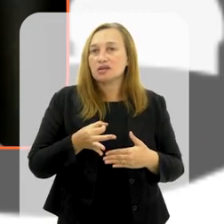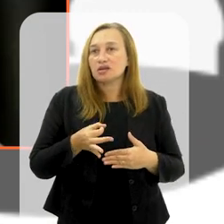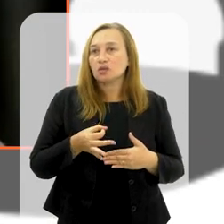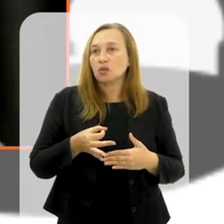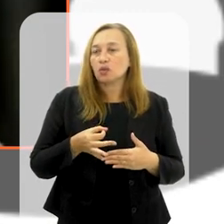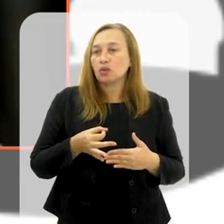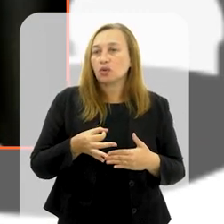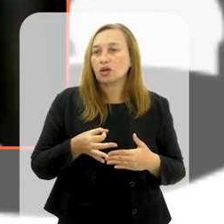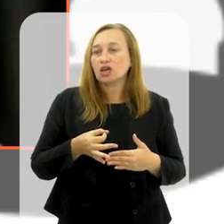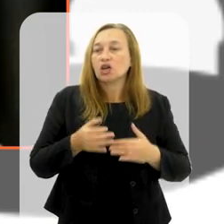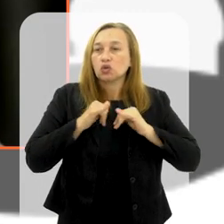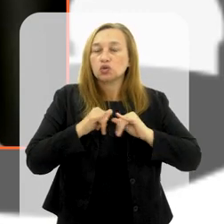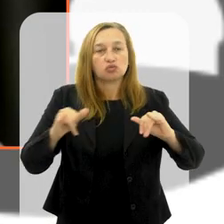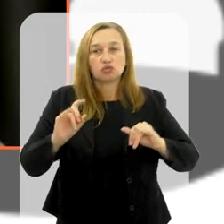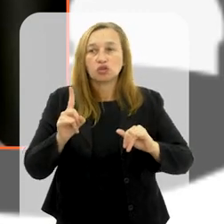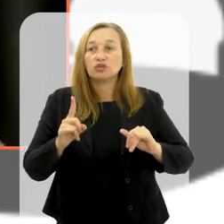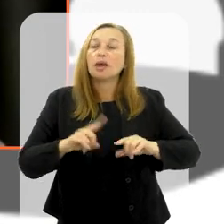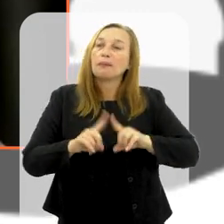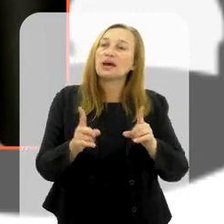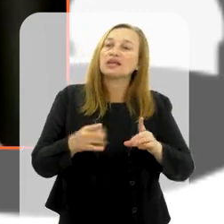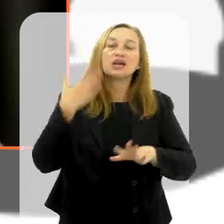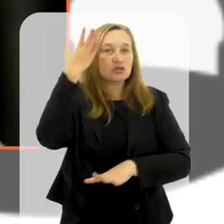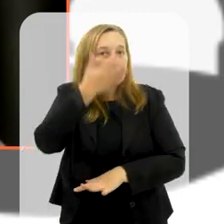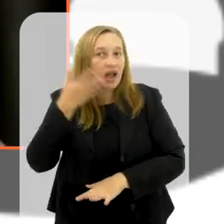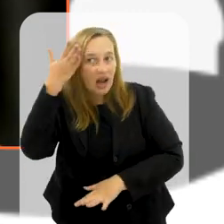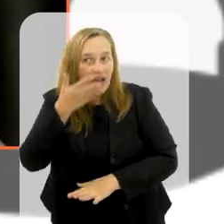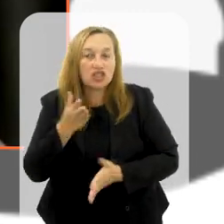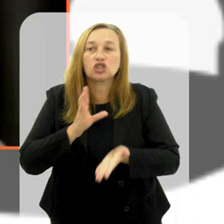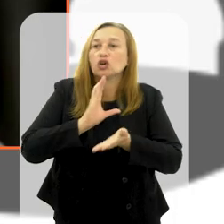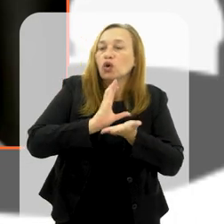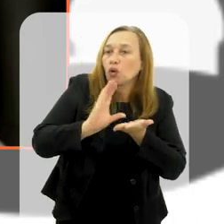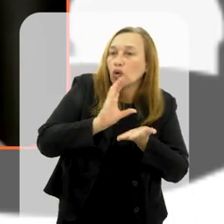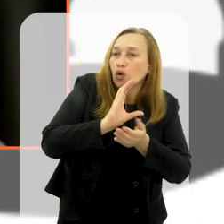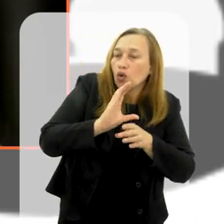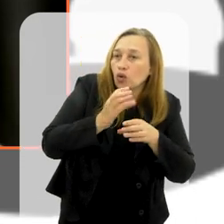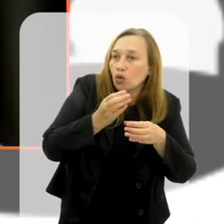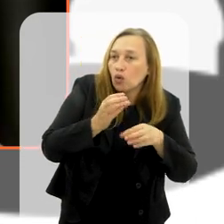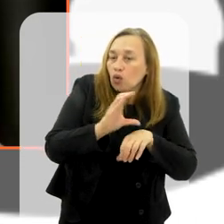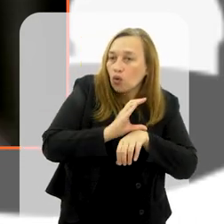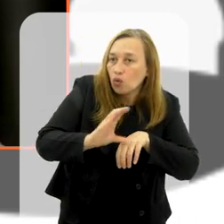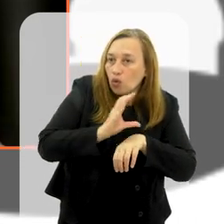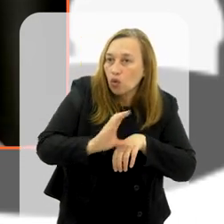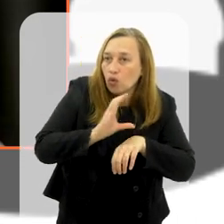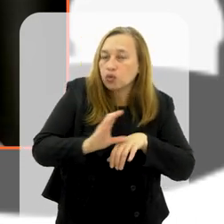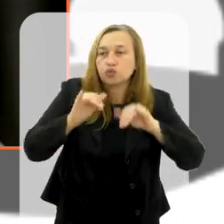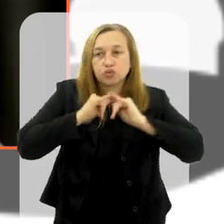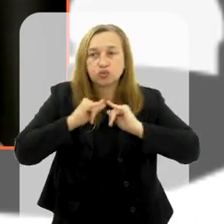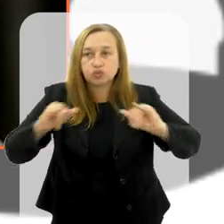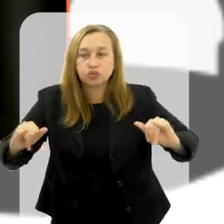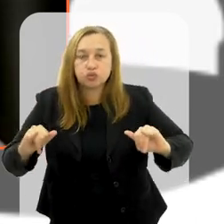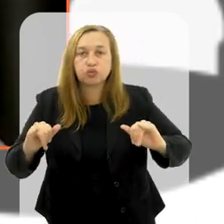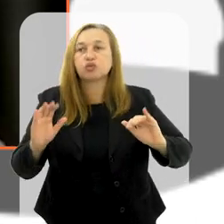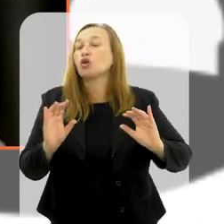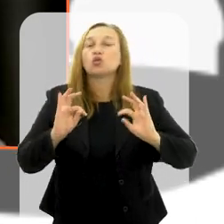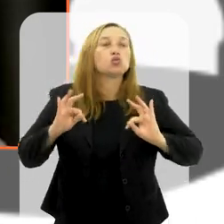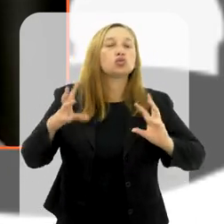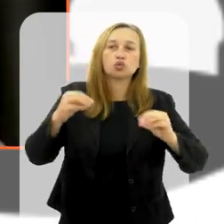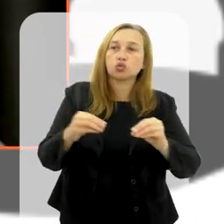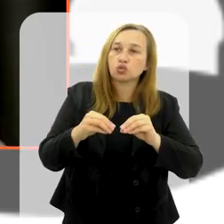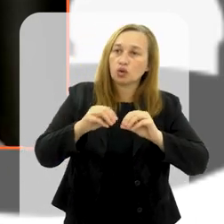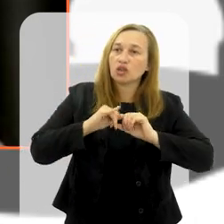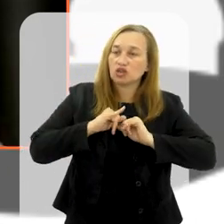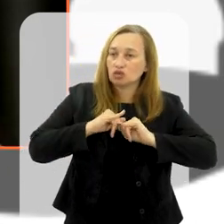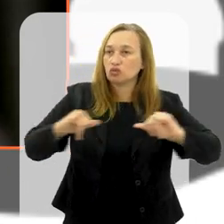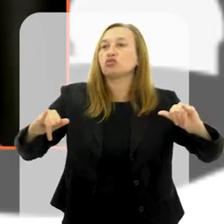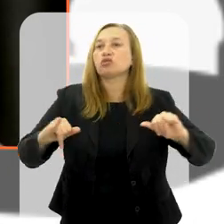obviamente a gente não divulga, mas as palestras, os cursos, as publicações, os webinários, né?